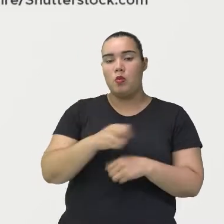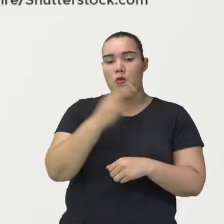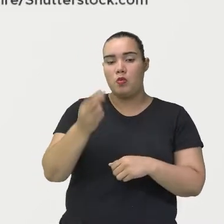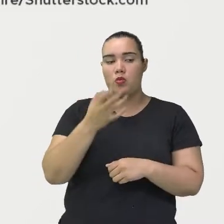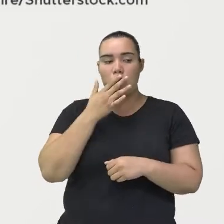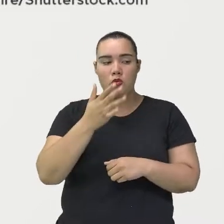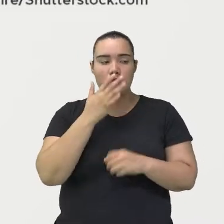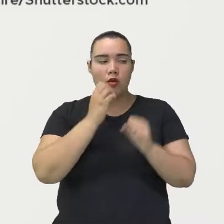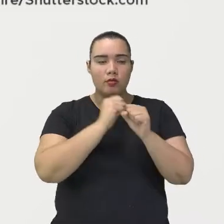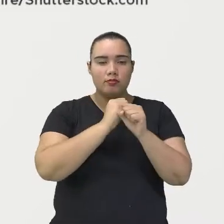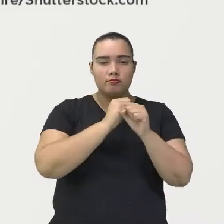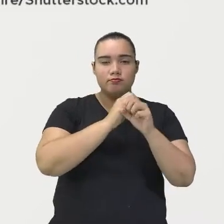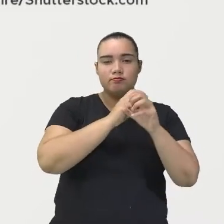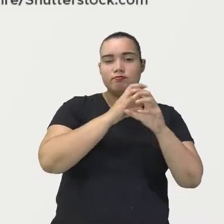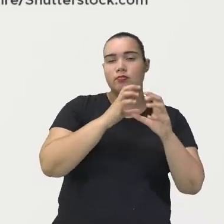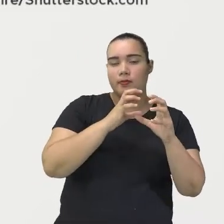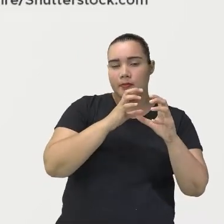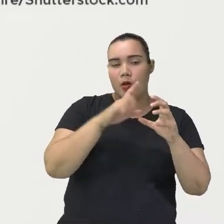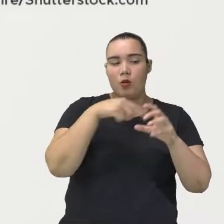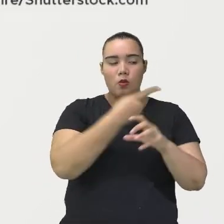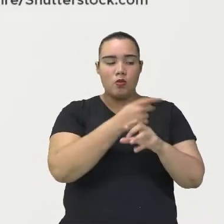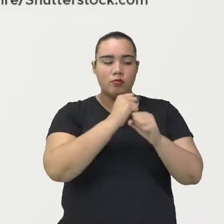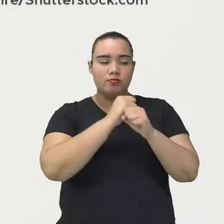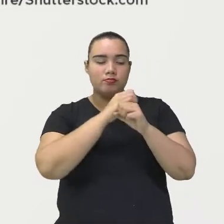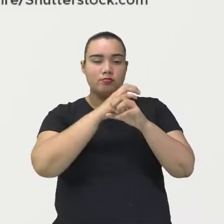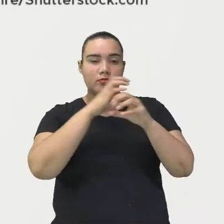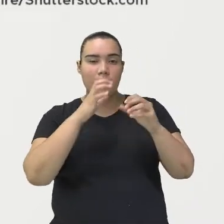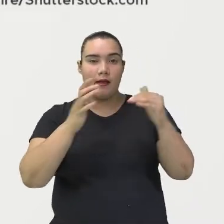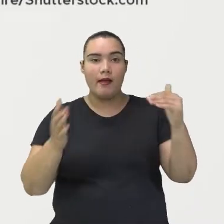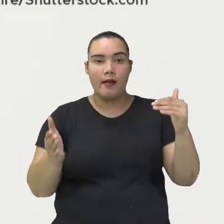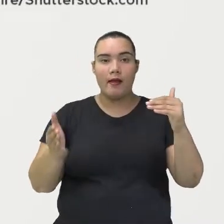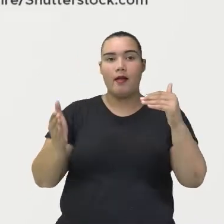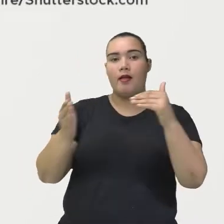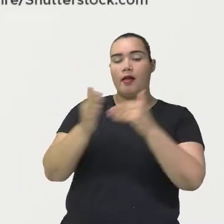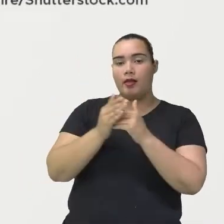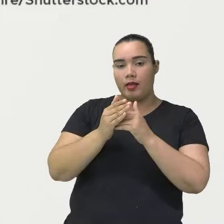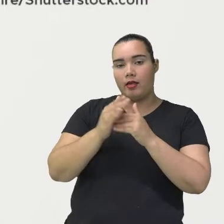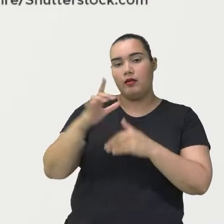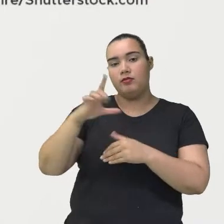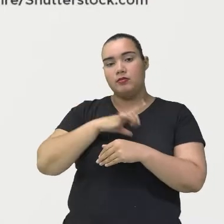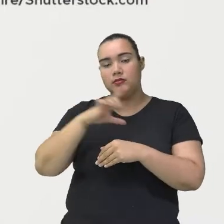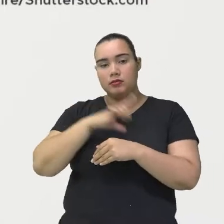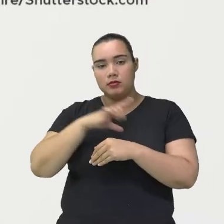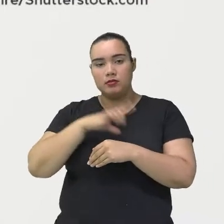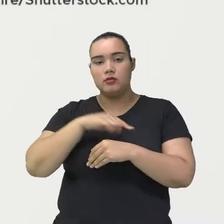outro menos escuro, outro menos ainda, até ficar